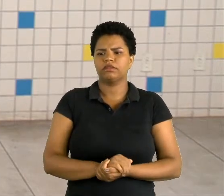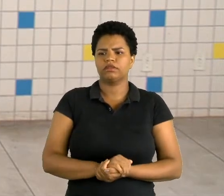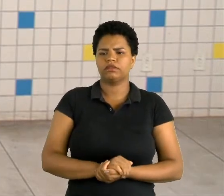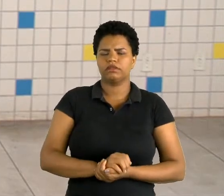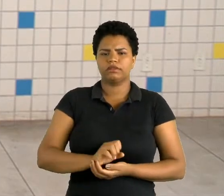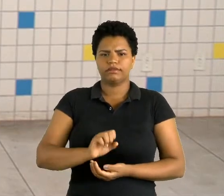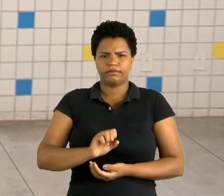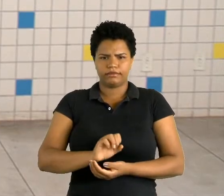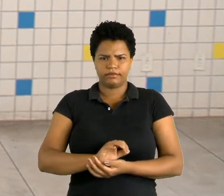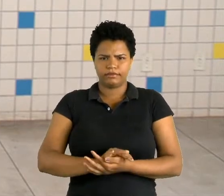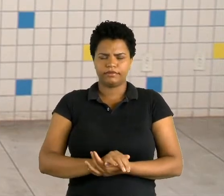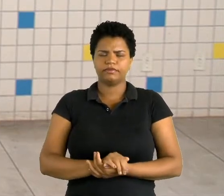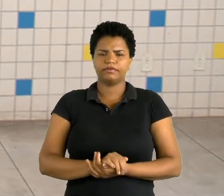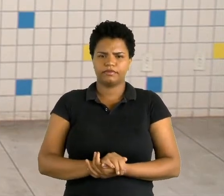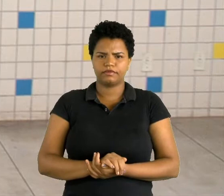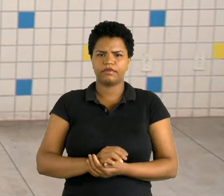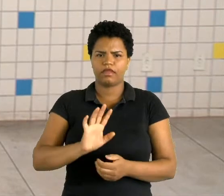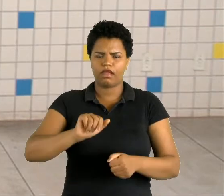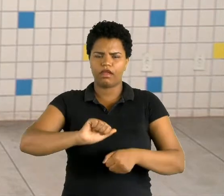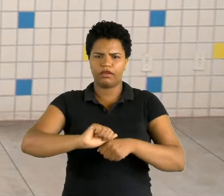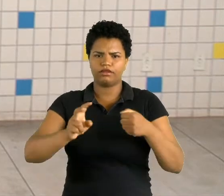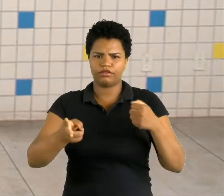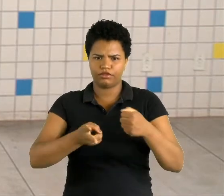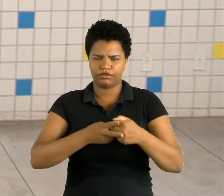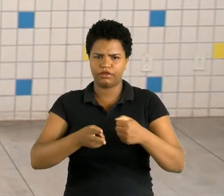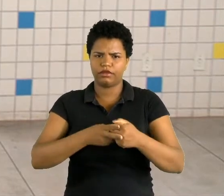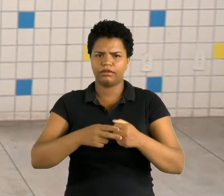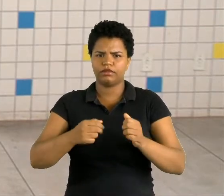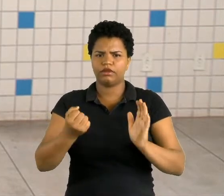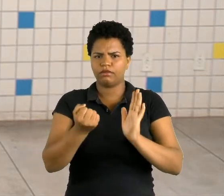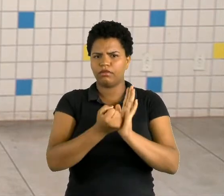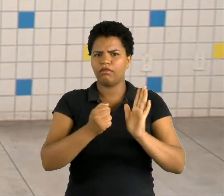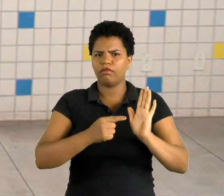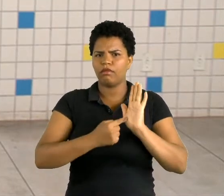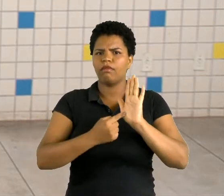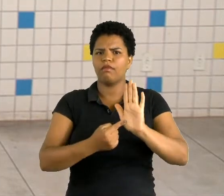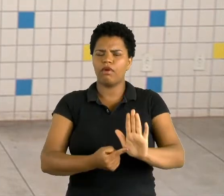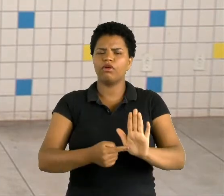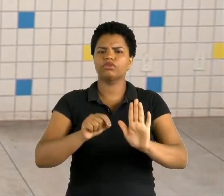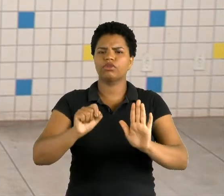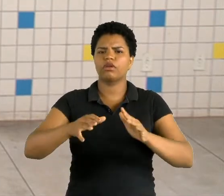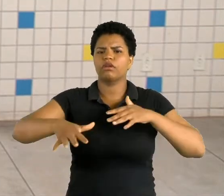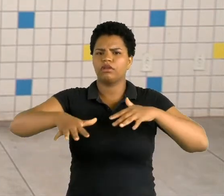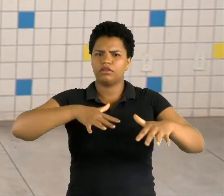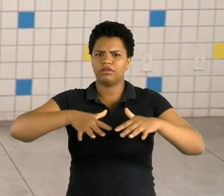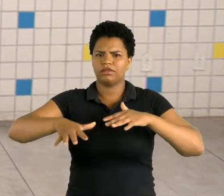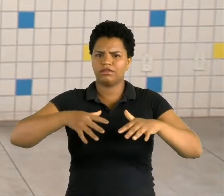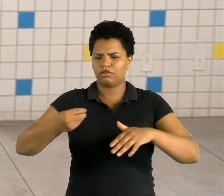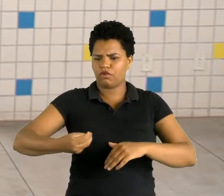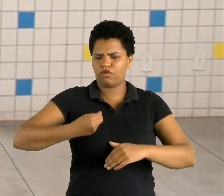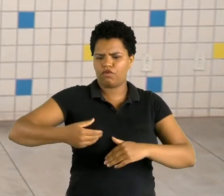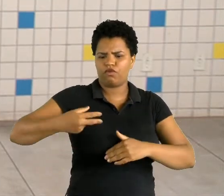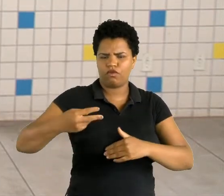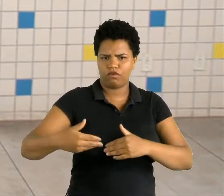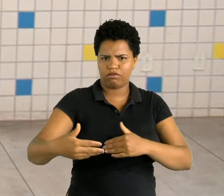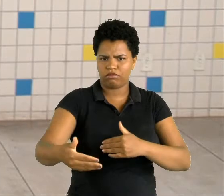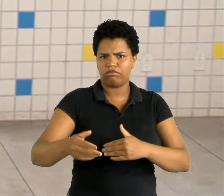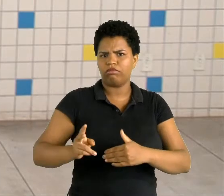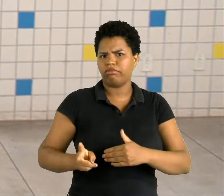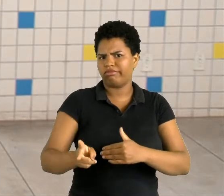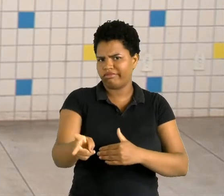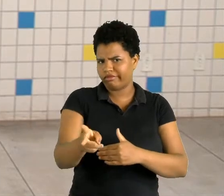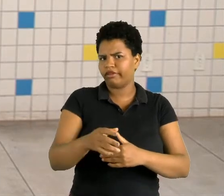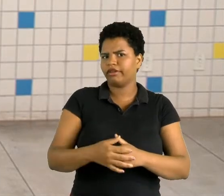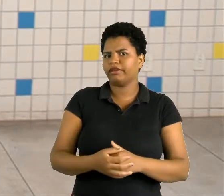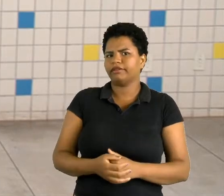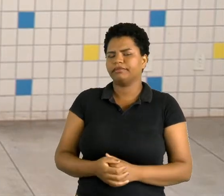sometimes, often, são advérbios que estão ali marcando pontualmente ações que acontecem com